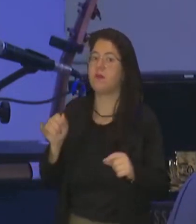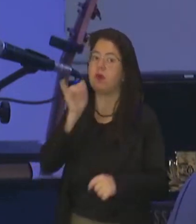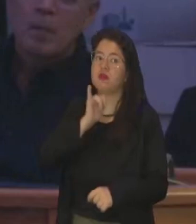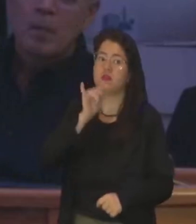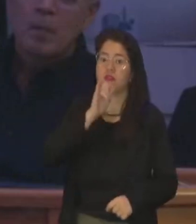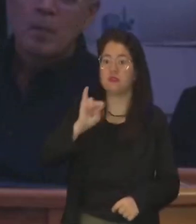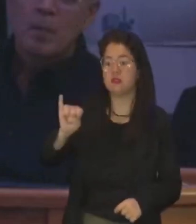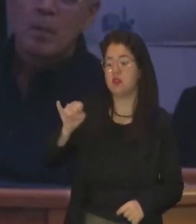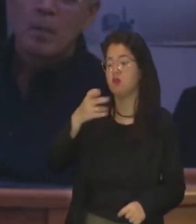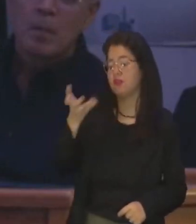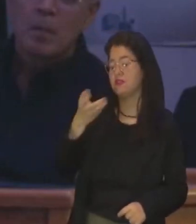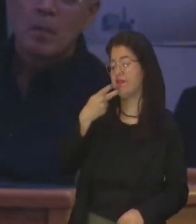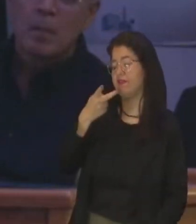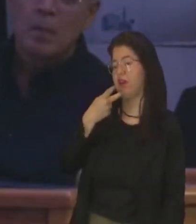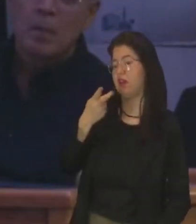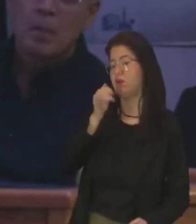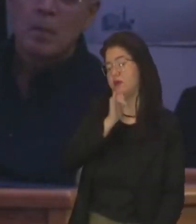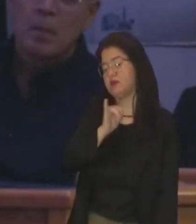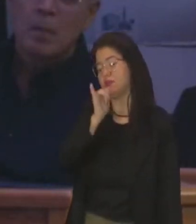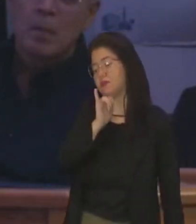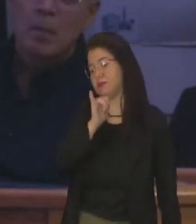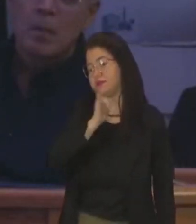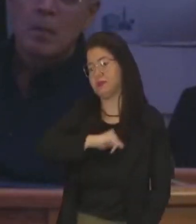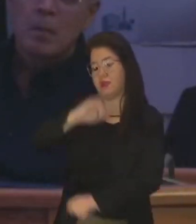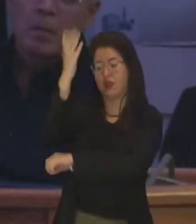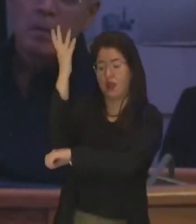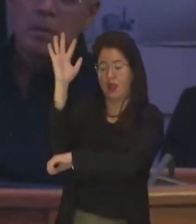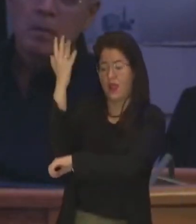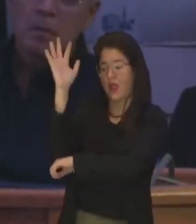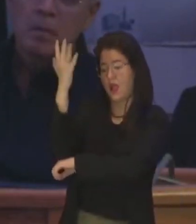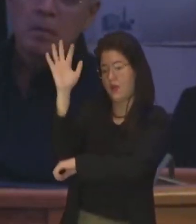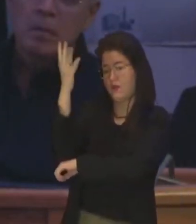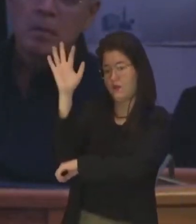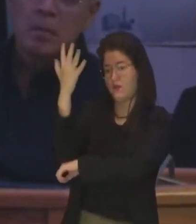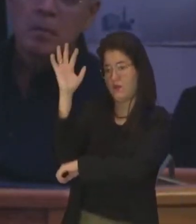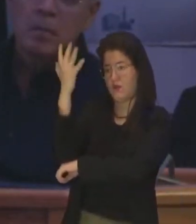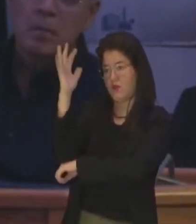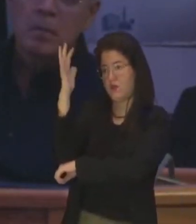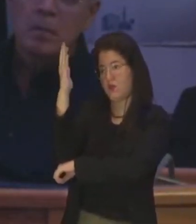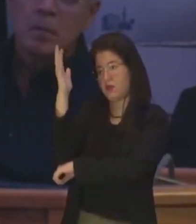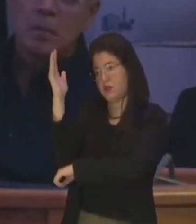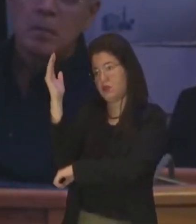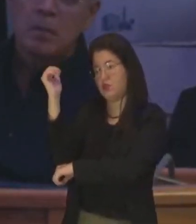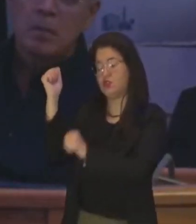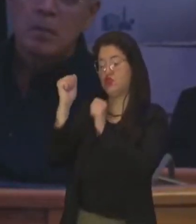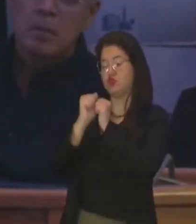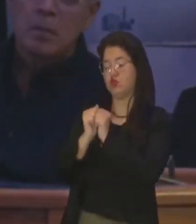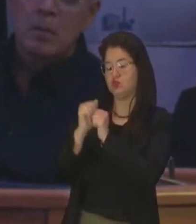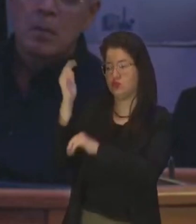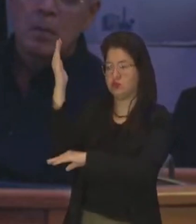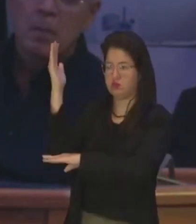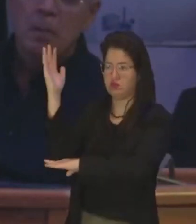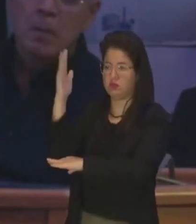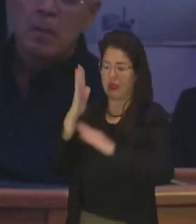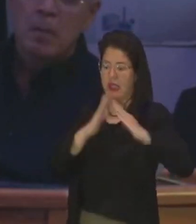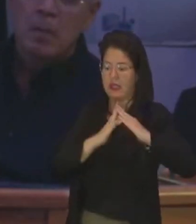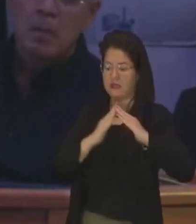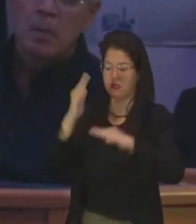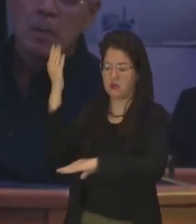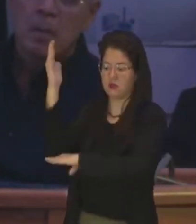se eu quiser falar assim, a árvore está do lado da minha casa, eu vou dizer,